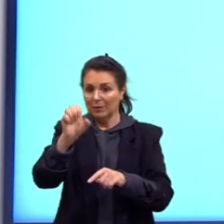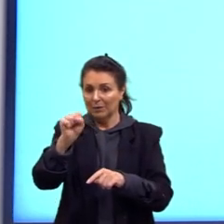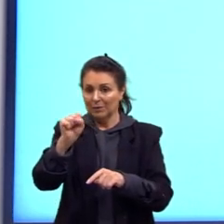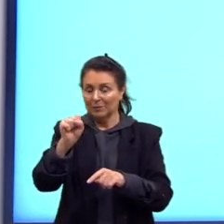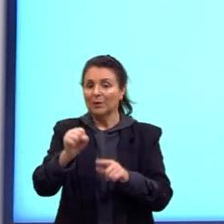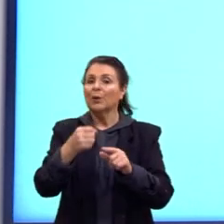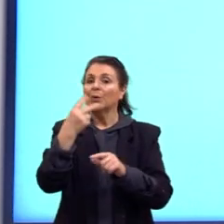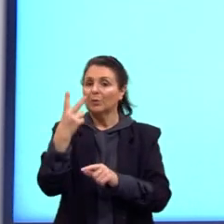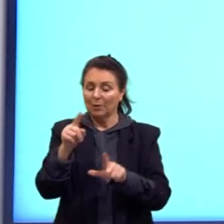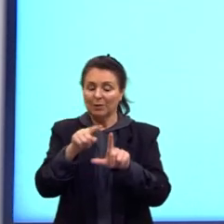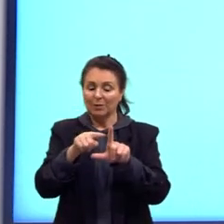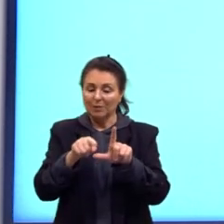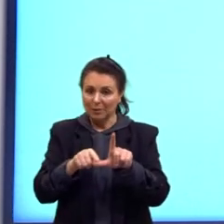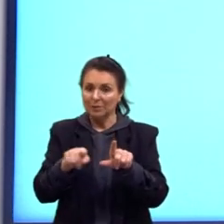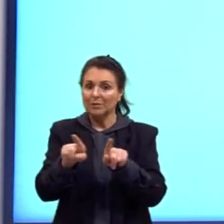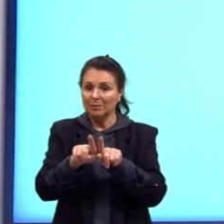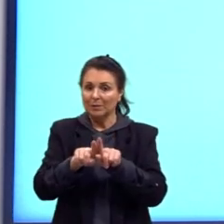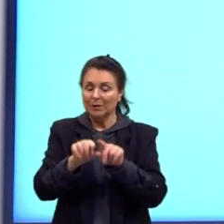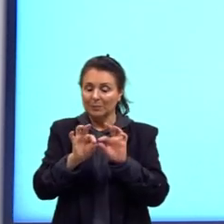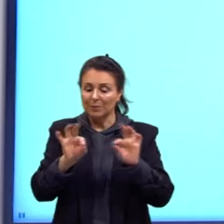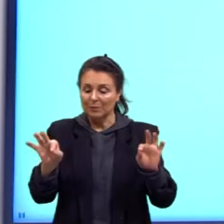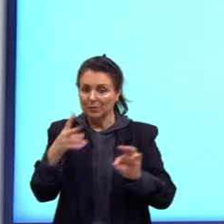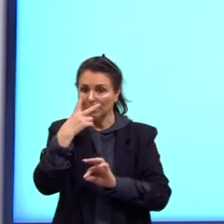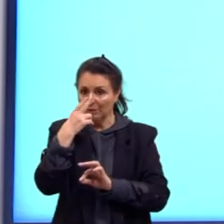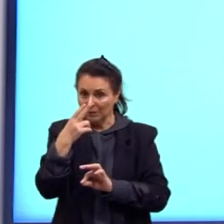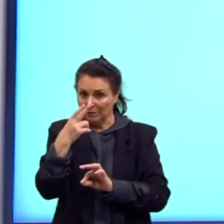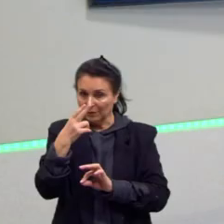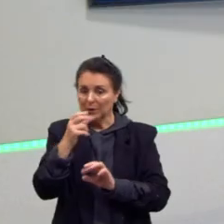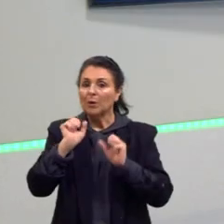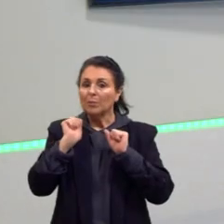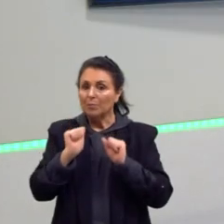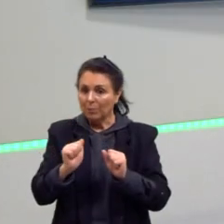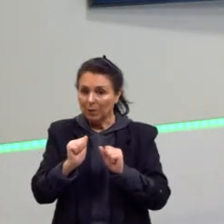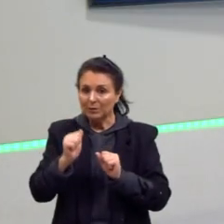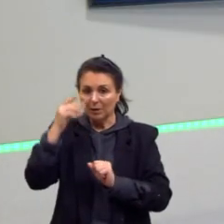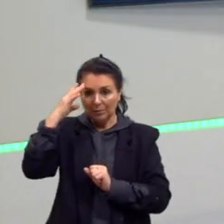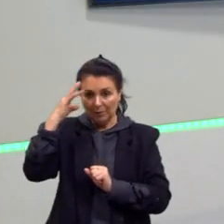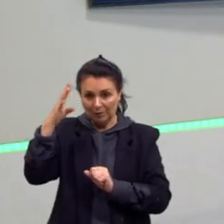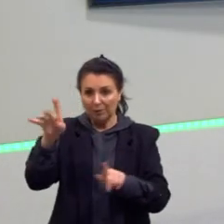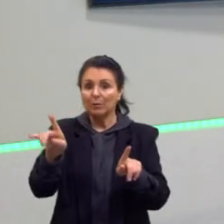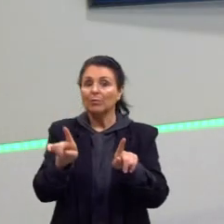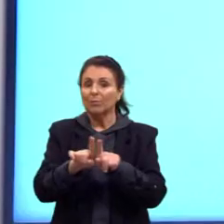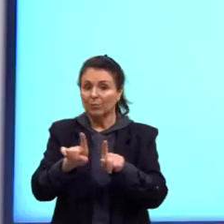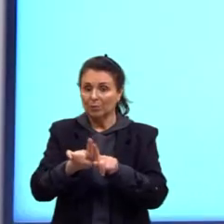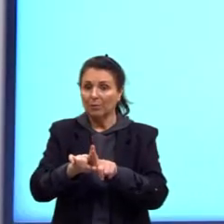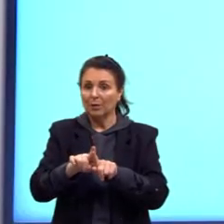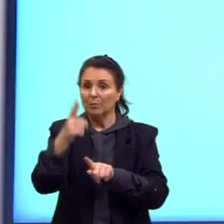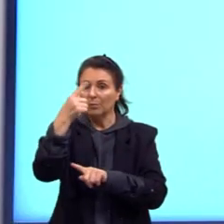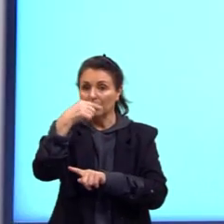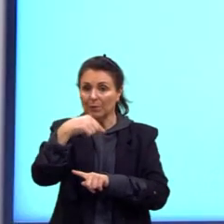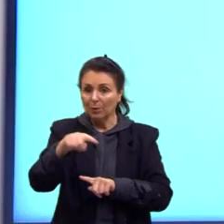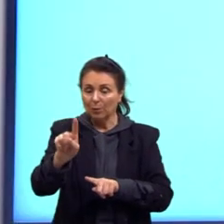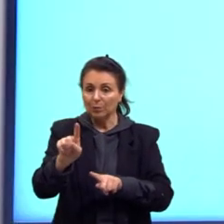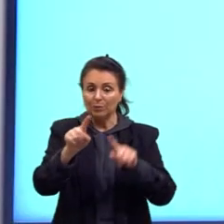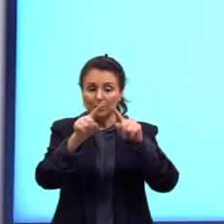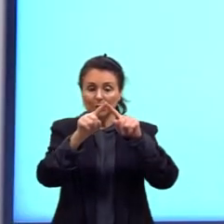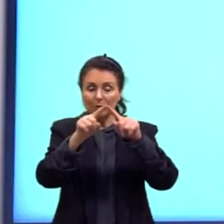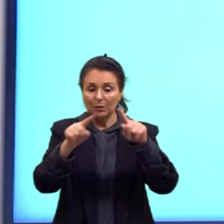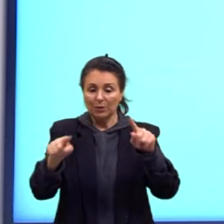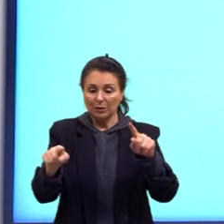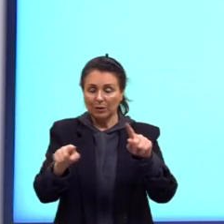também possui mesma medida esse procedimento ele pode ser imaginado também para este outro triângulo